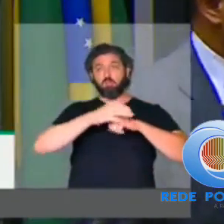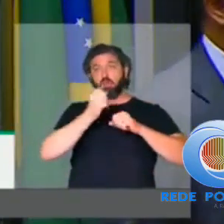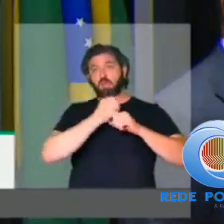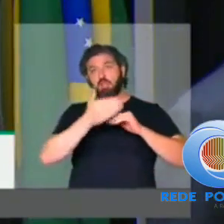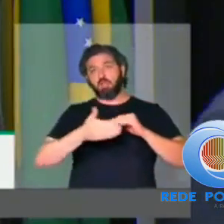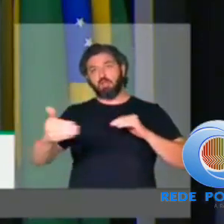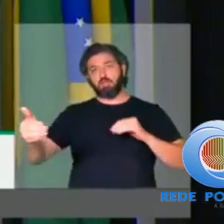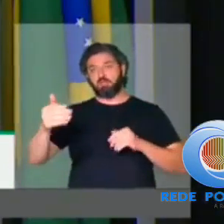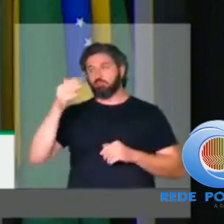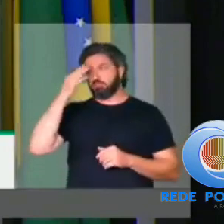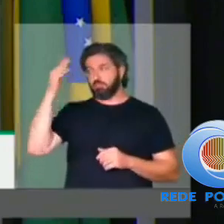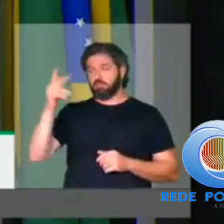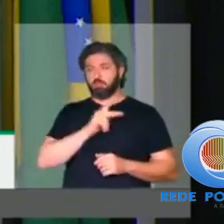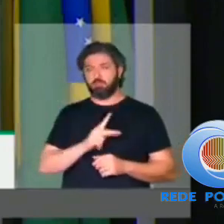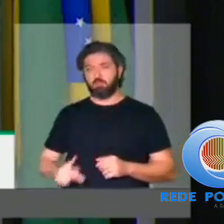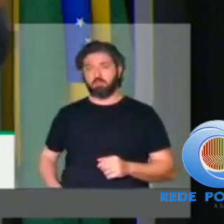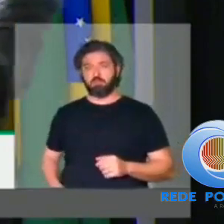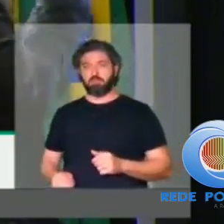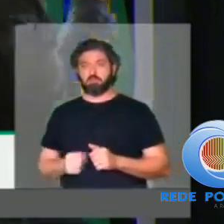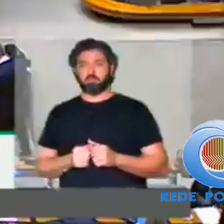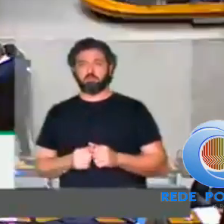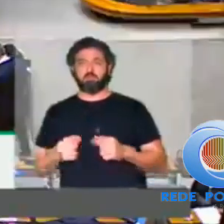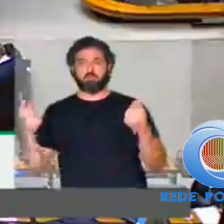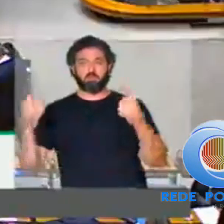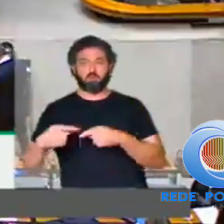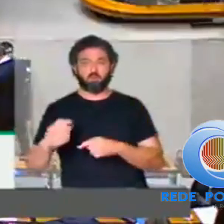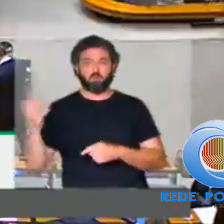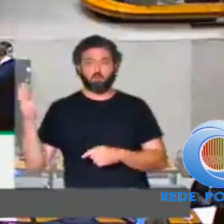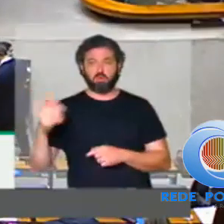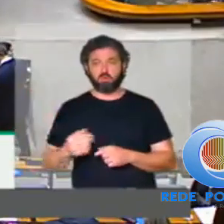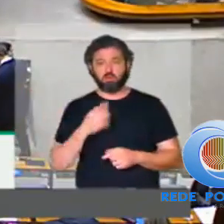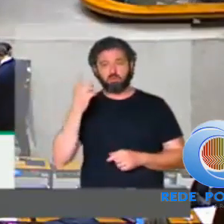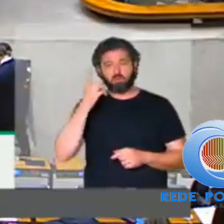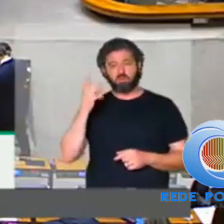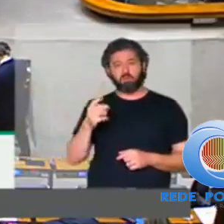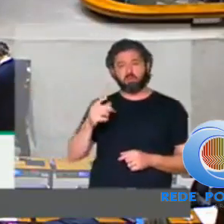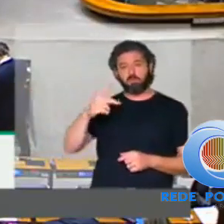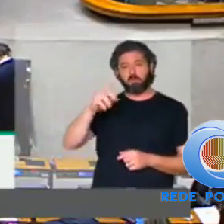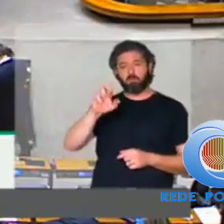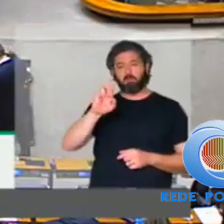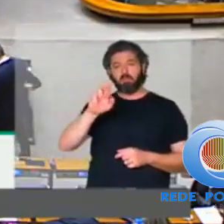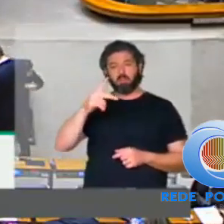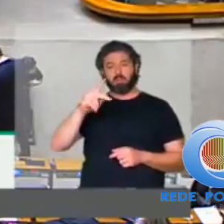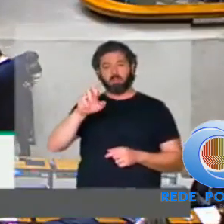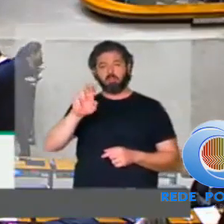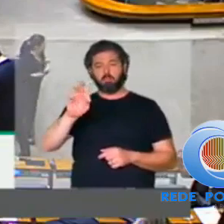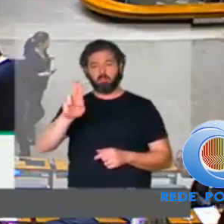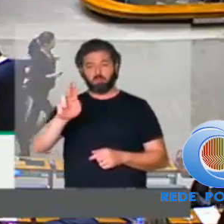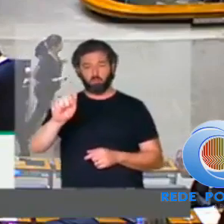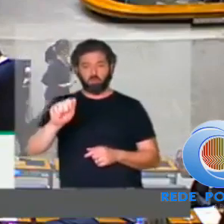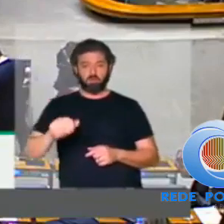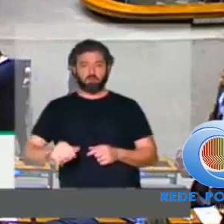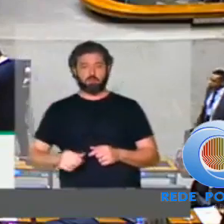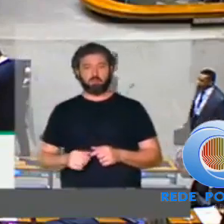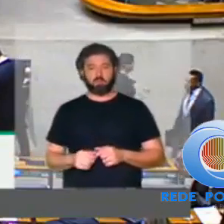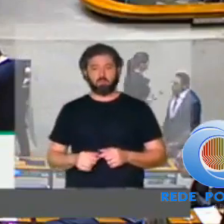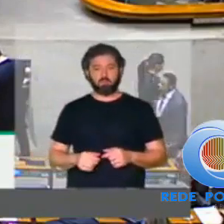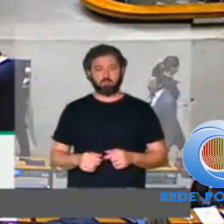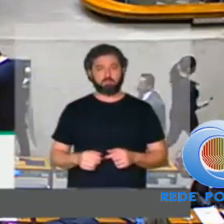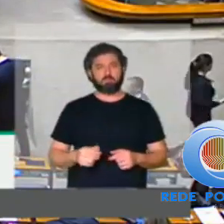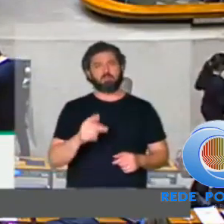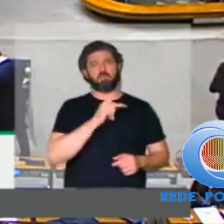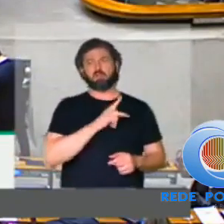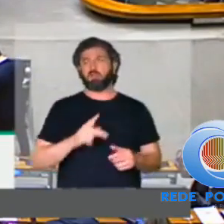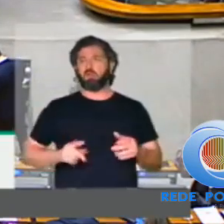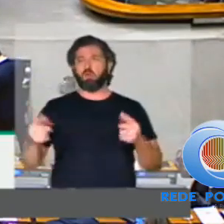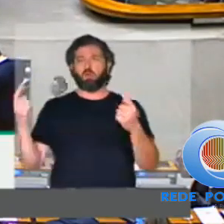prazo. Muito obrigada, senhor presidente. Contrário à matéria, deputada Perpétua. Presidente, é obstrução